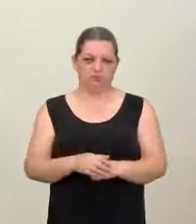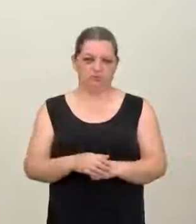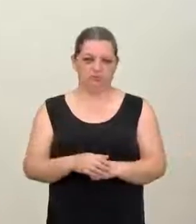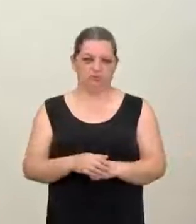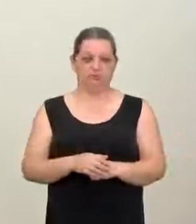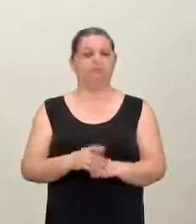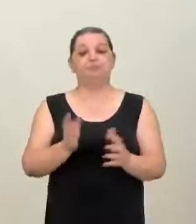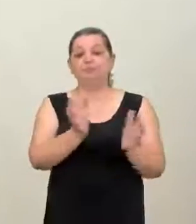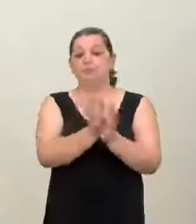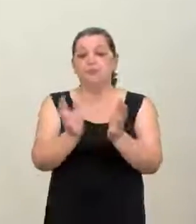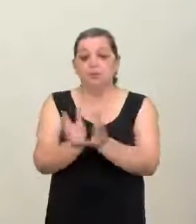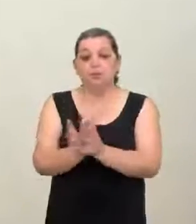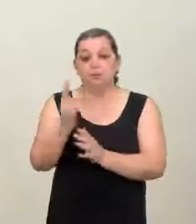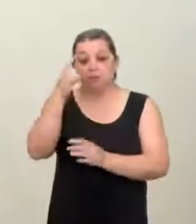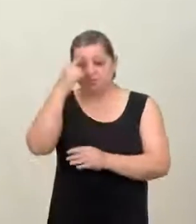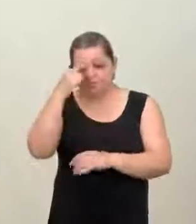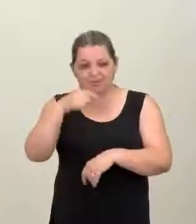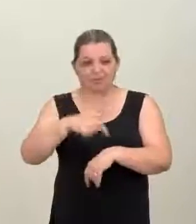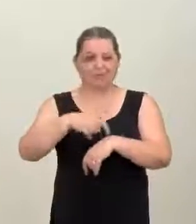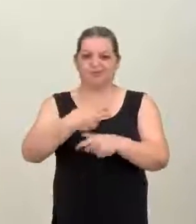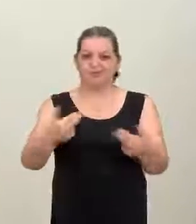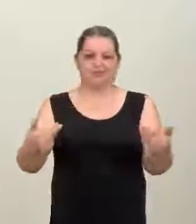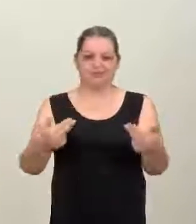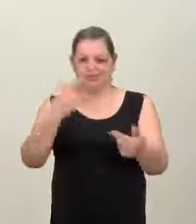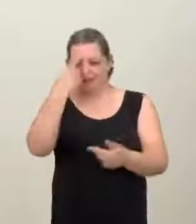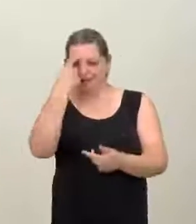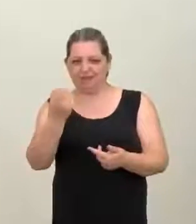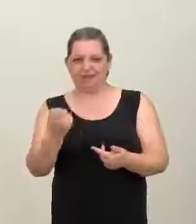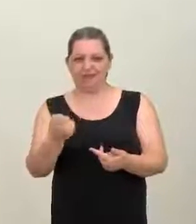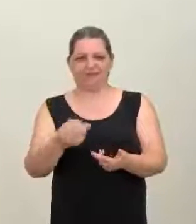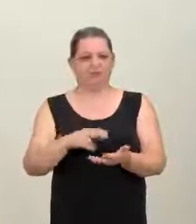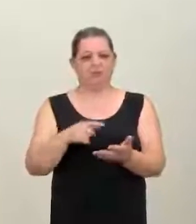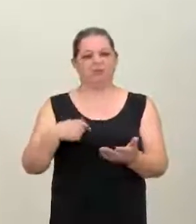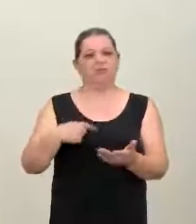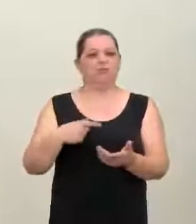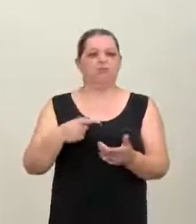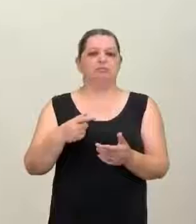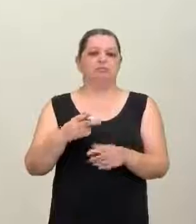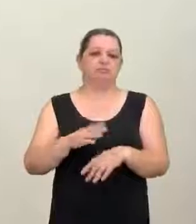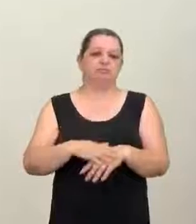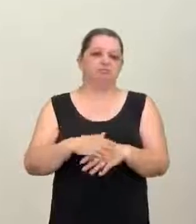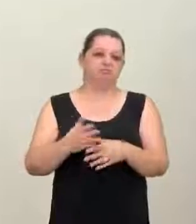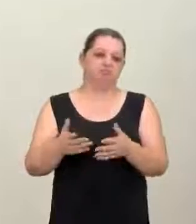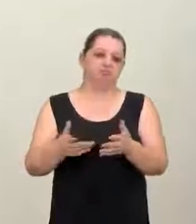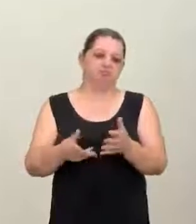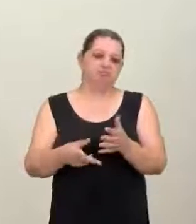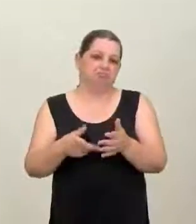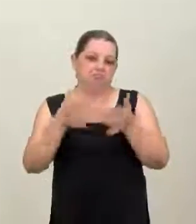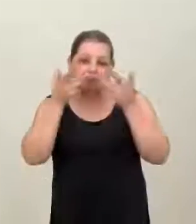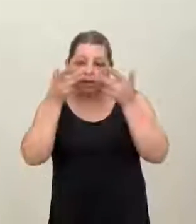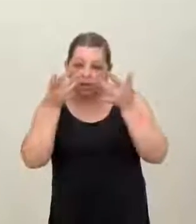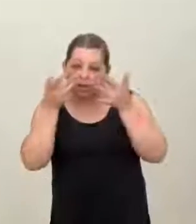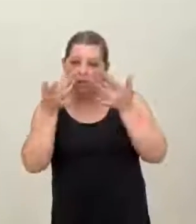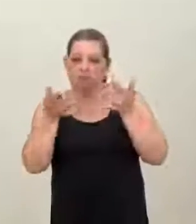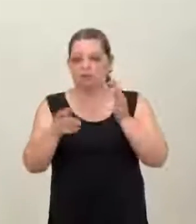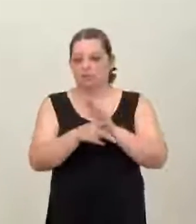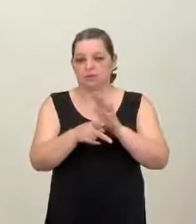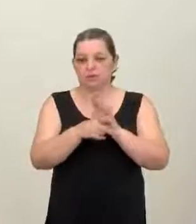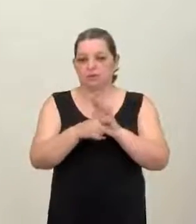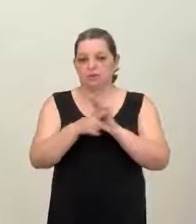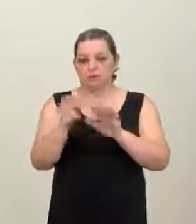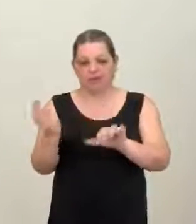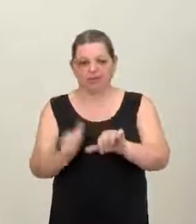exemplo, grupos de improviso no teatro moderno. Então eles fazem alguma ação, algum jogo teatral e se transforma lá na peça de